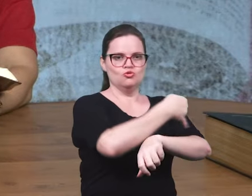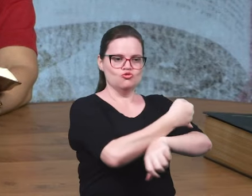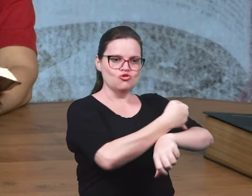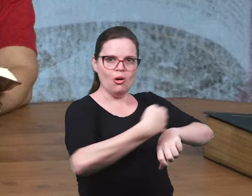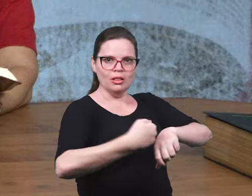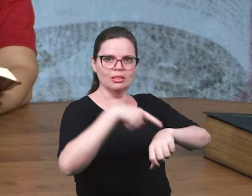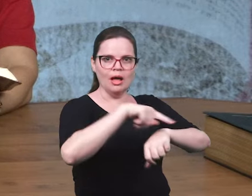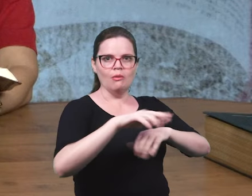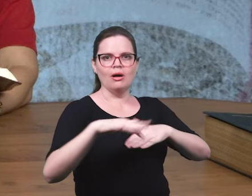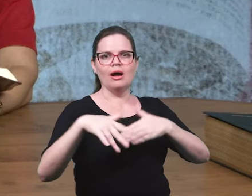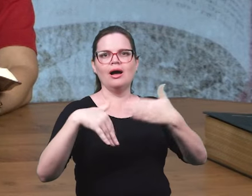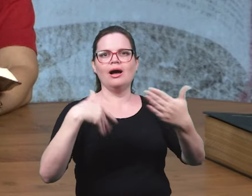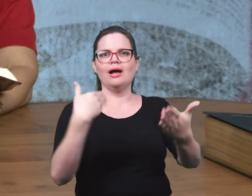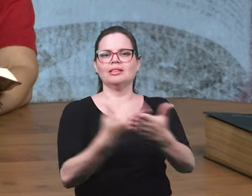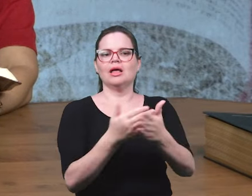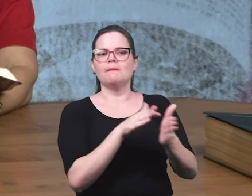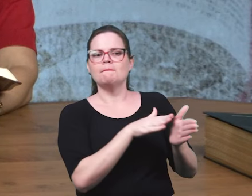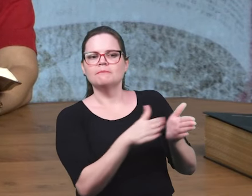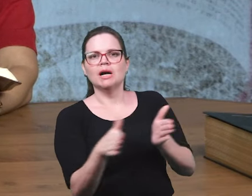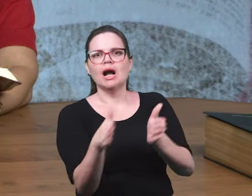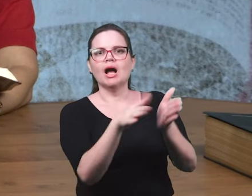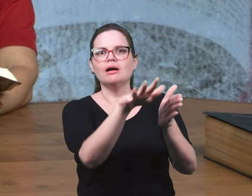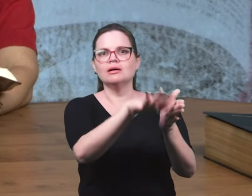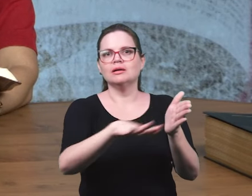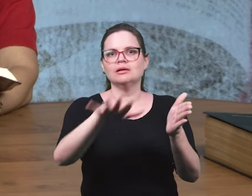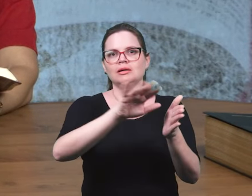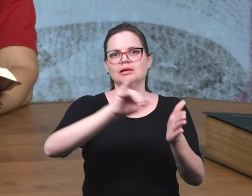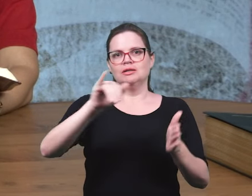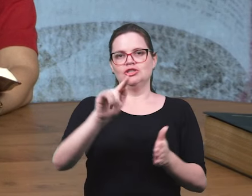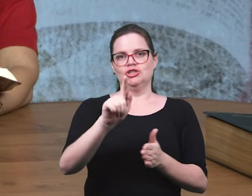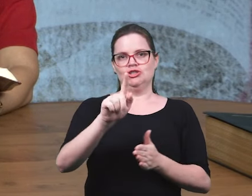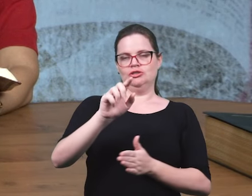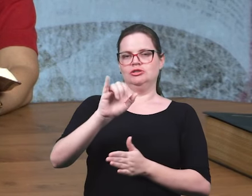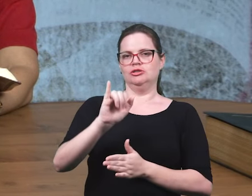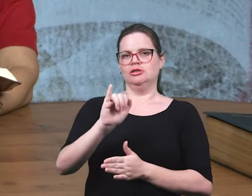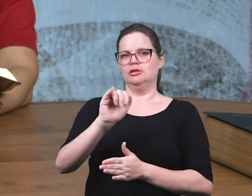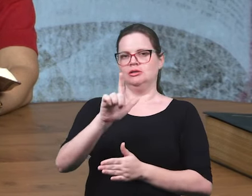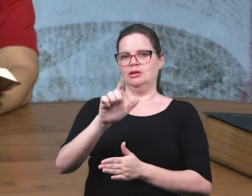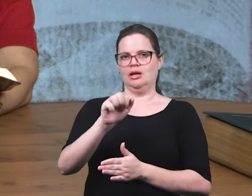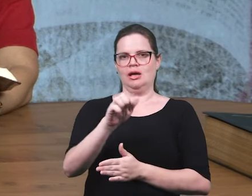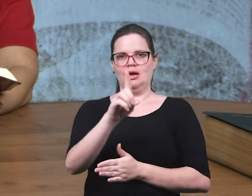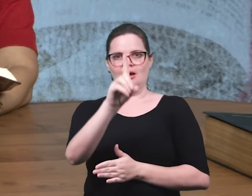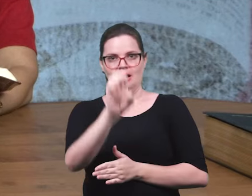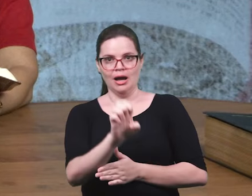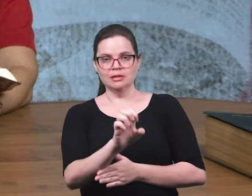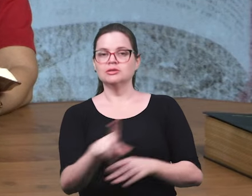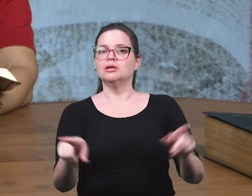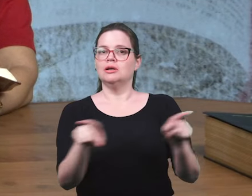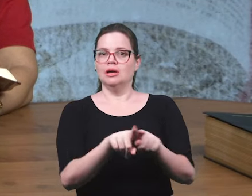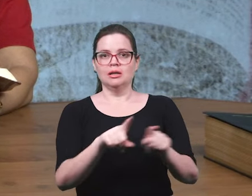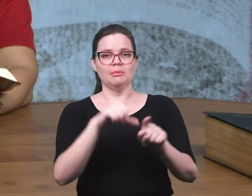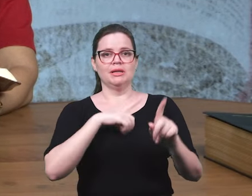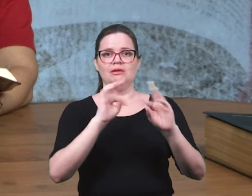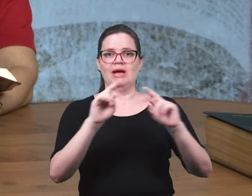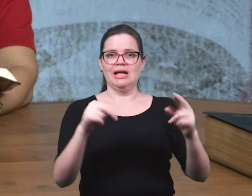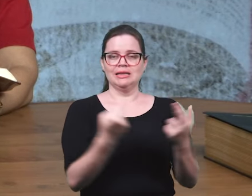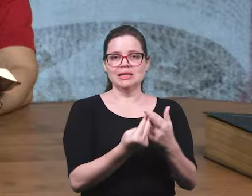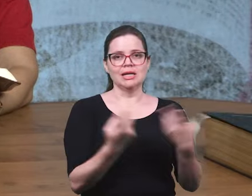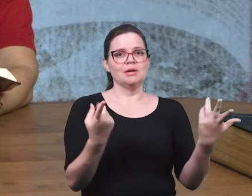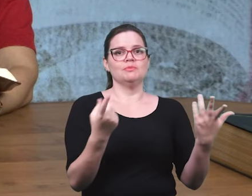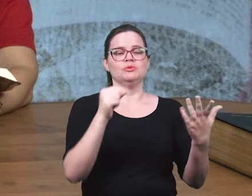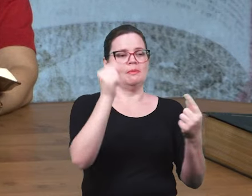nascente do sol e toda a terra de Gileade, e os gaditas e os rubenitas e